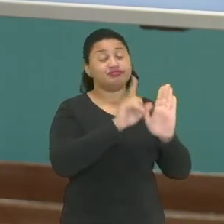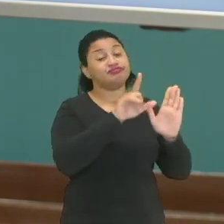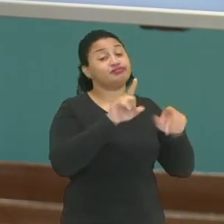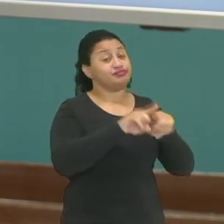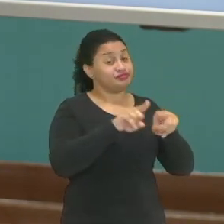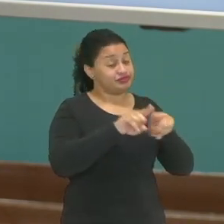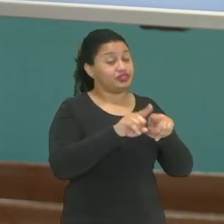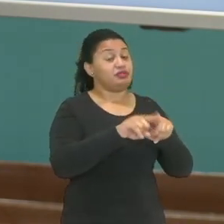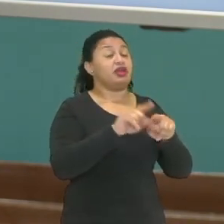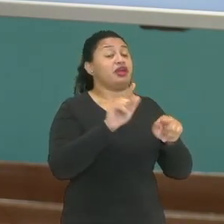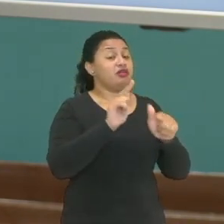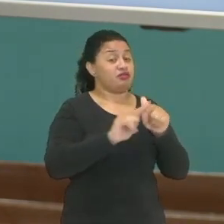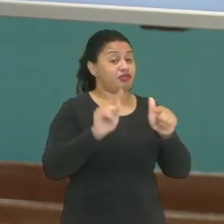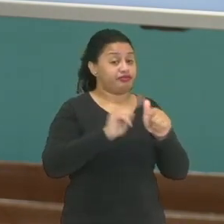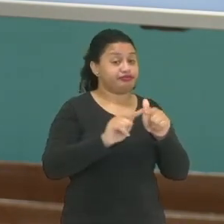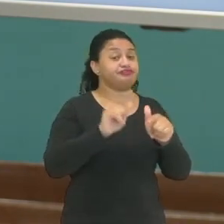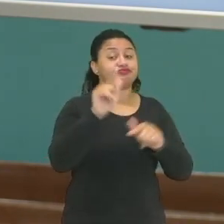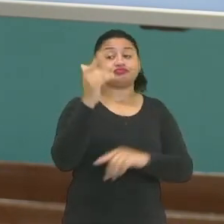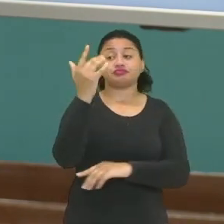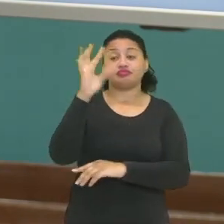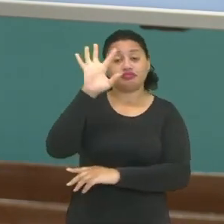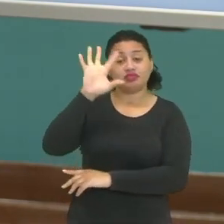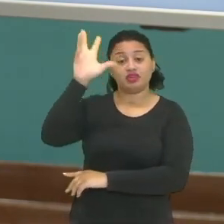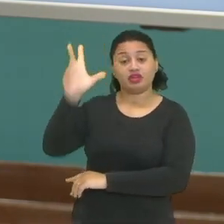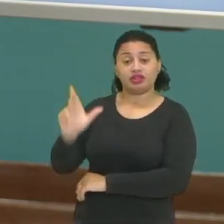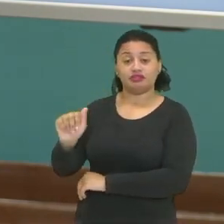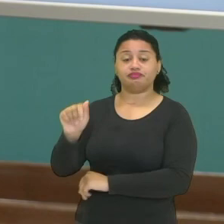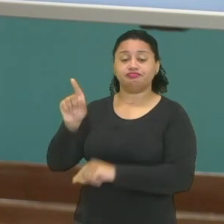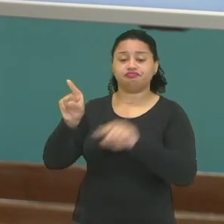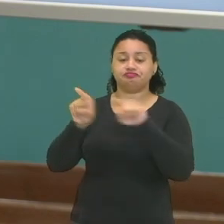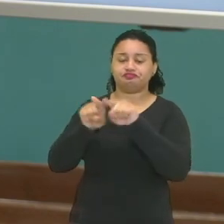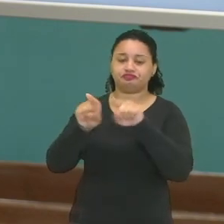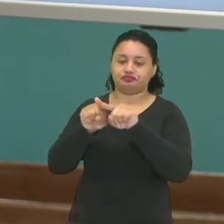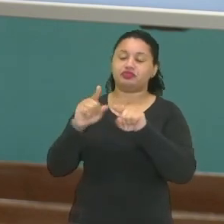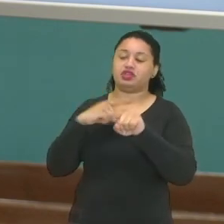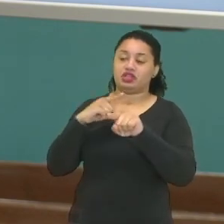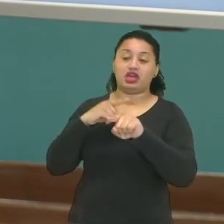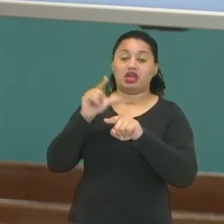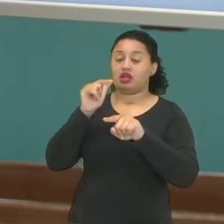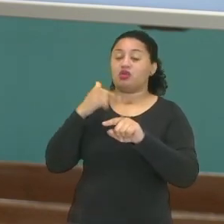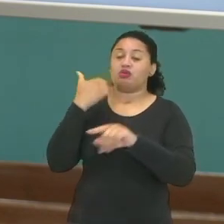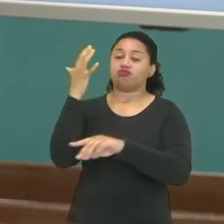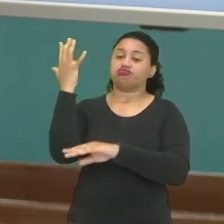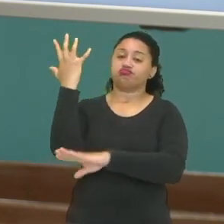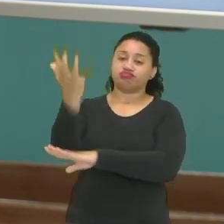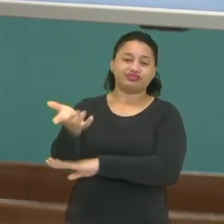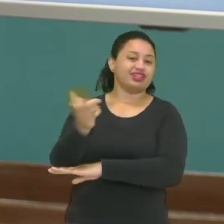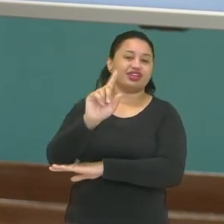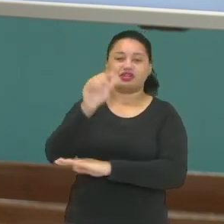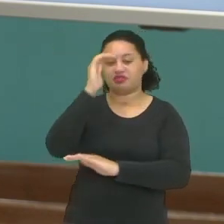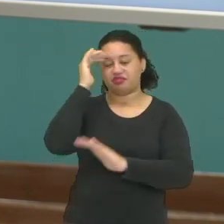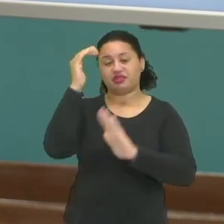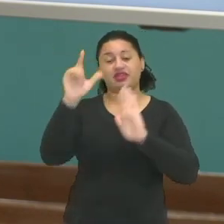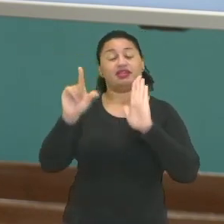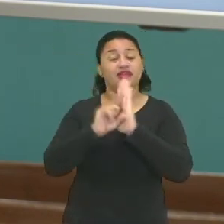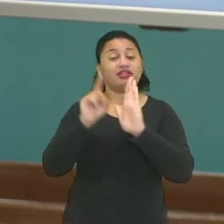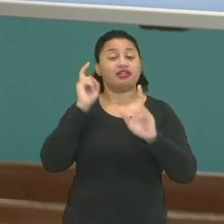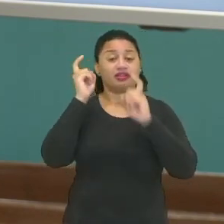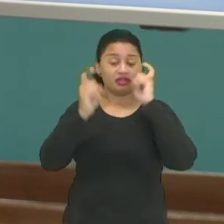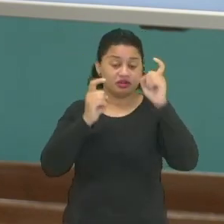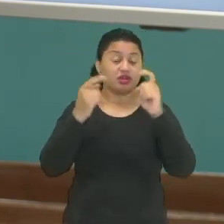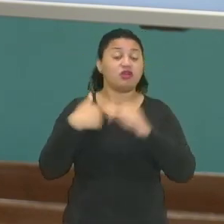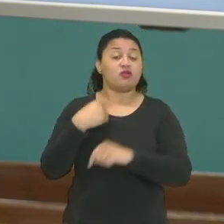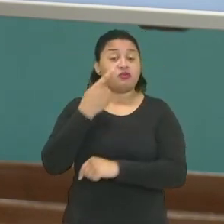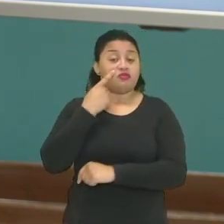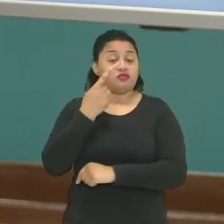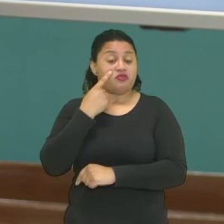problema grave. Na África é a mesma coisa, né, tem o desmatamento ilegal também que preocupa muito e conforme a gente viu na manchete de jornal